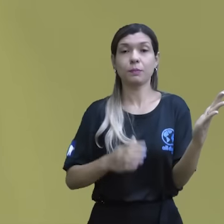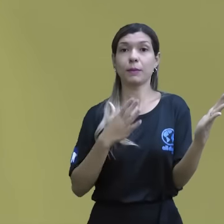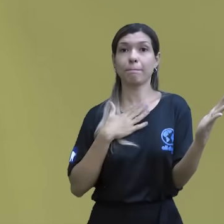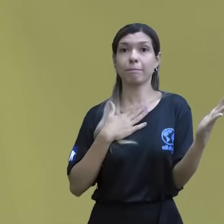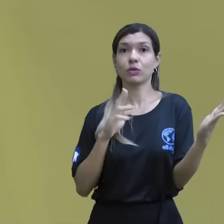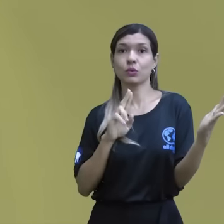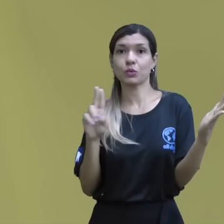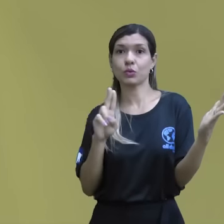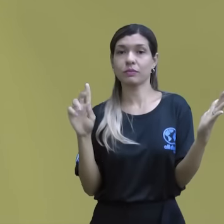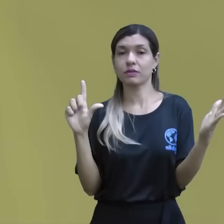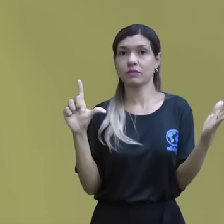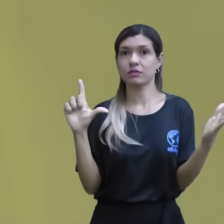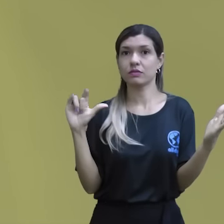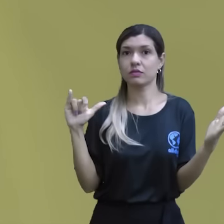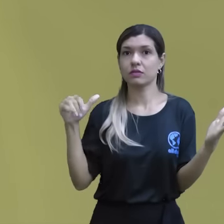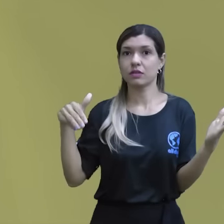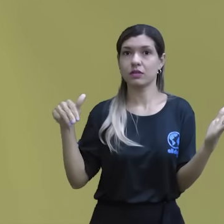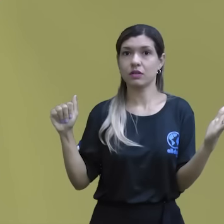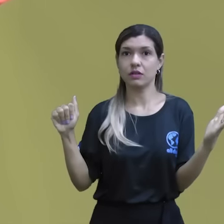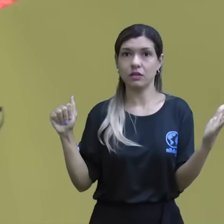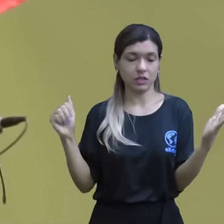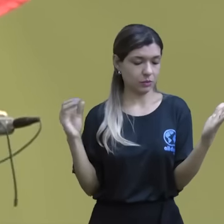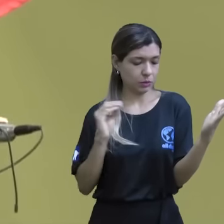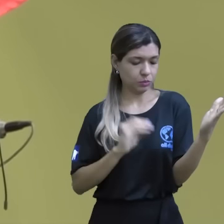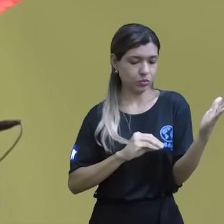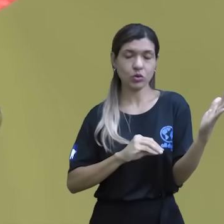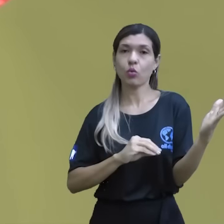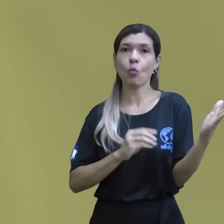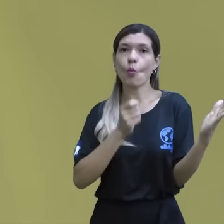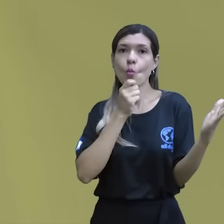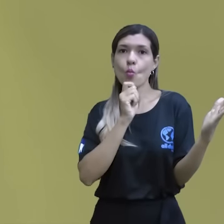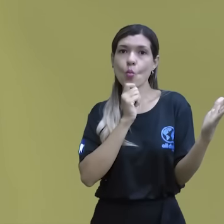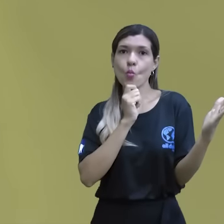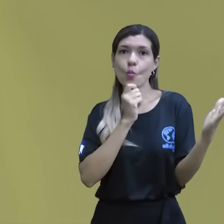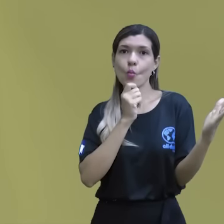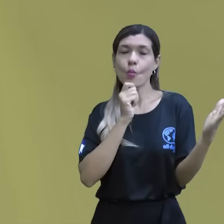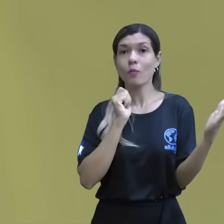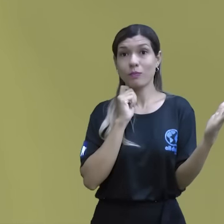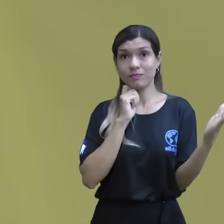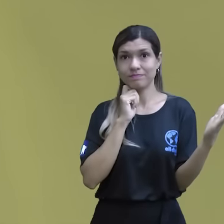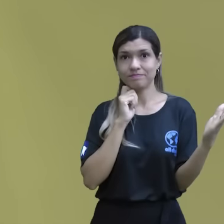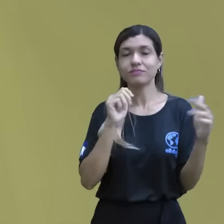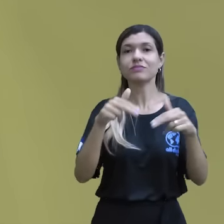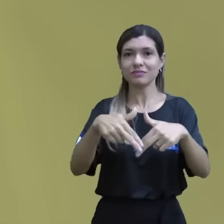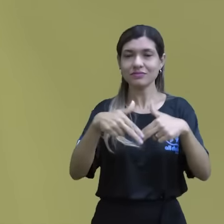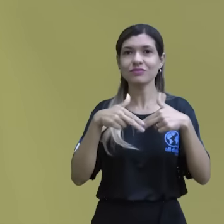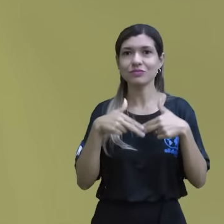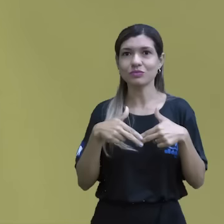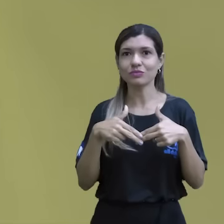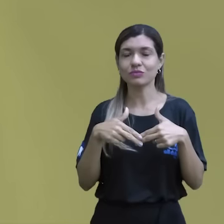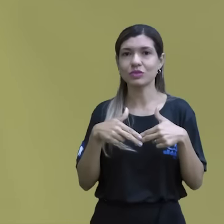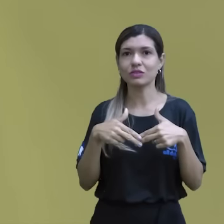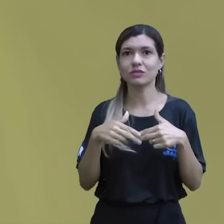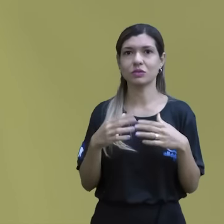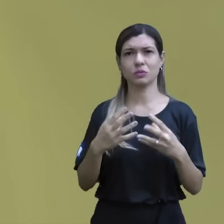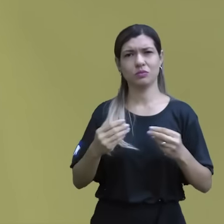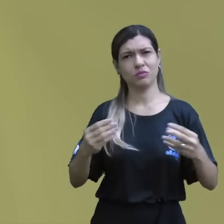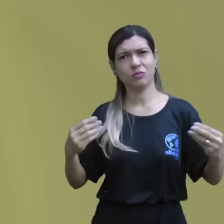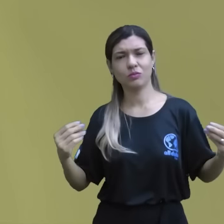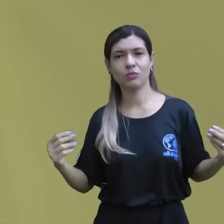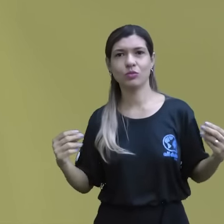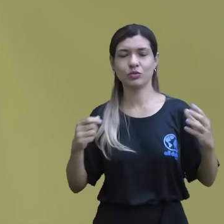dizer, chegou a hora de fechar, né, e fechar a revista, e está faltando. Então,